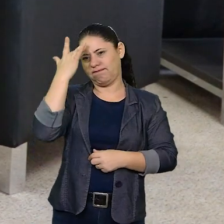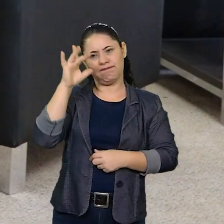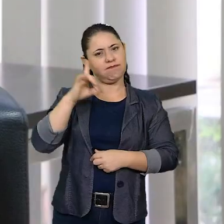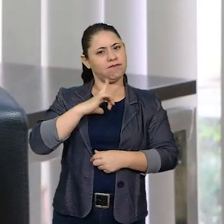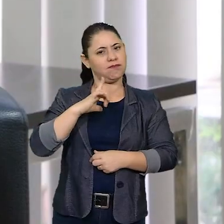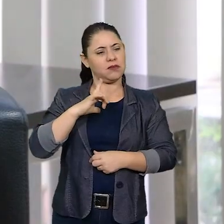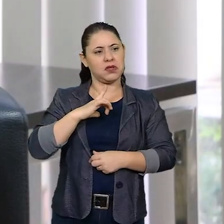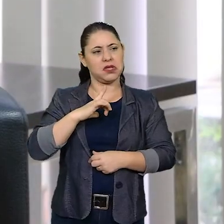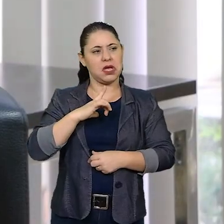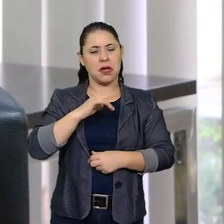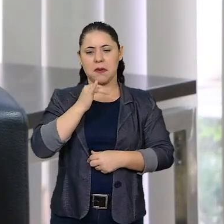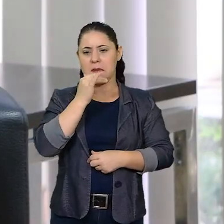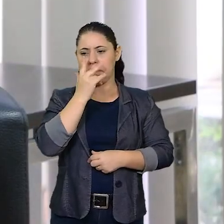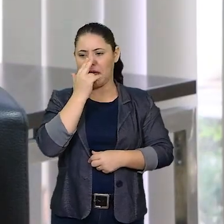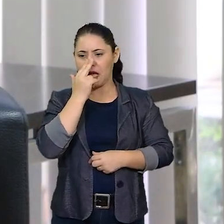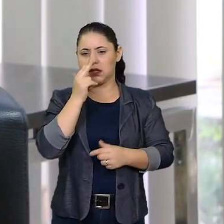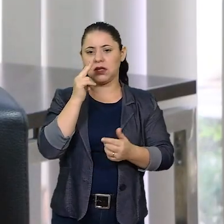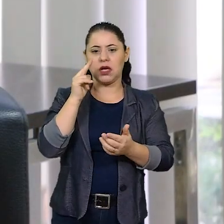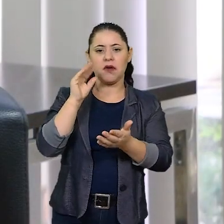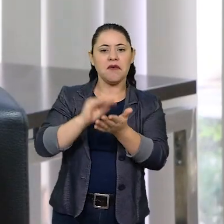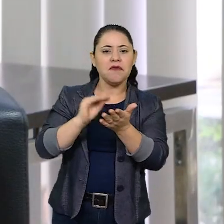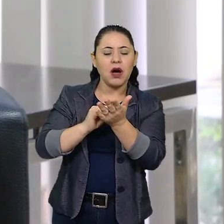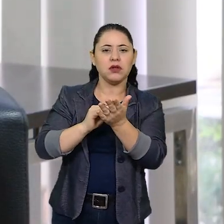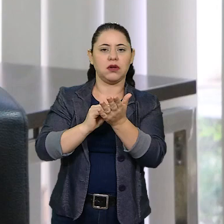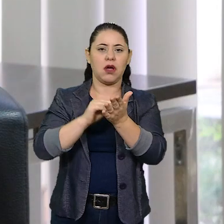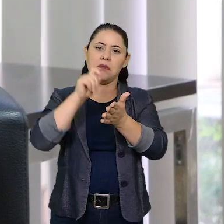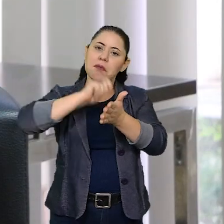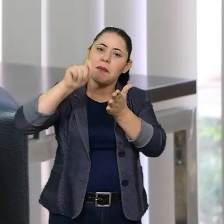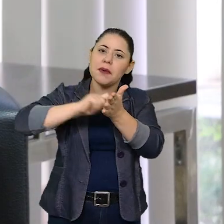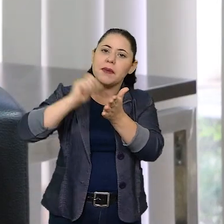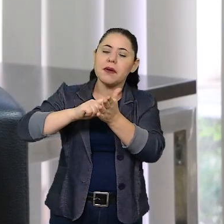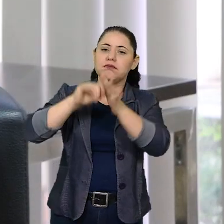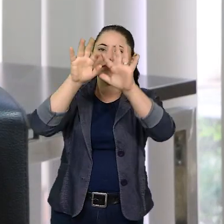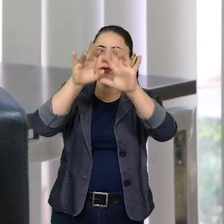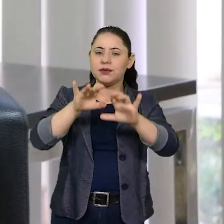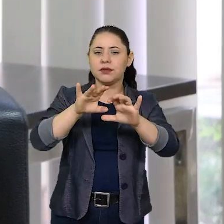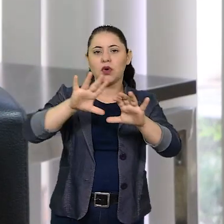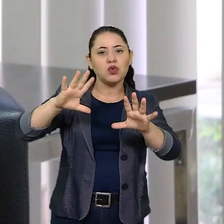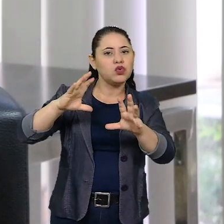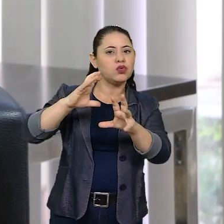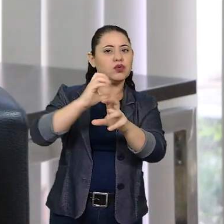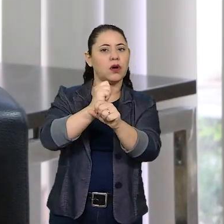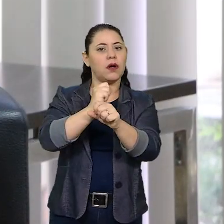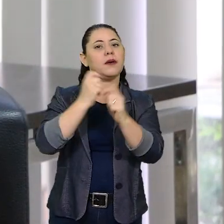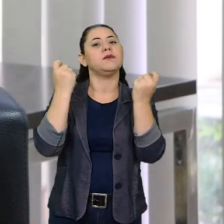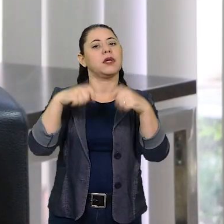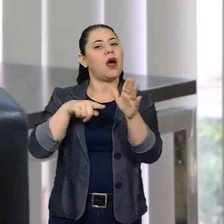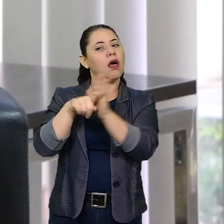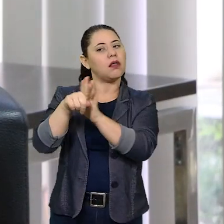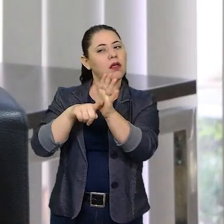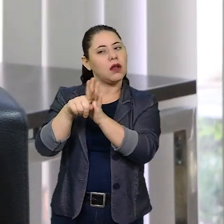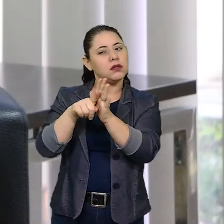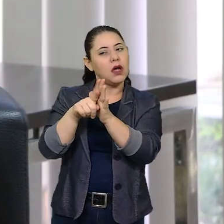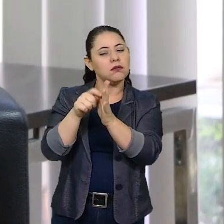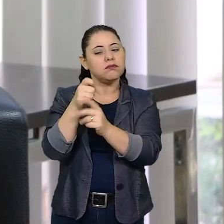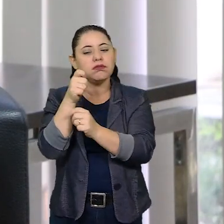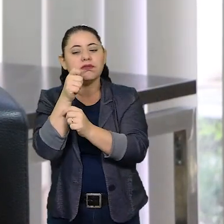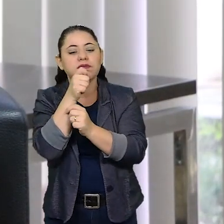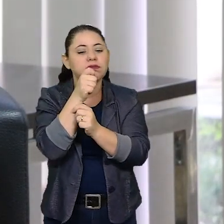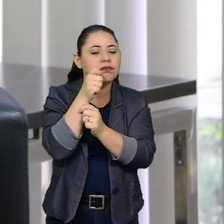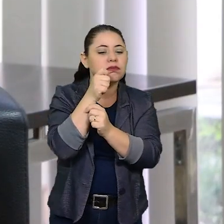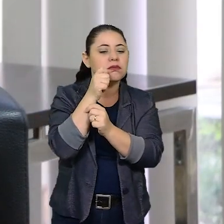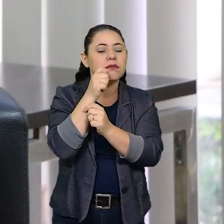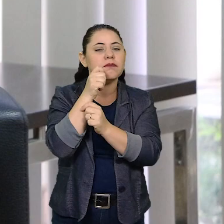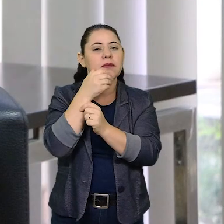Eu não sei se existe uma subnotificação, enfim, isso precisa ser visto com uma lupa. A